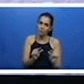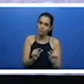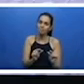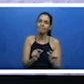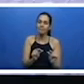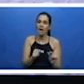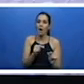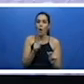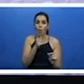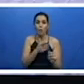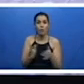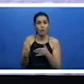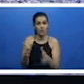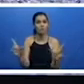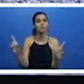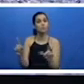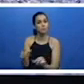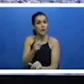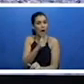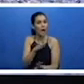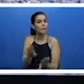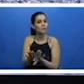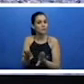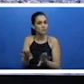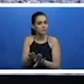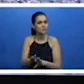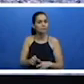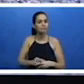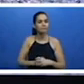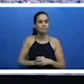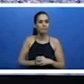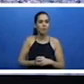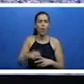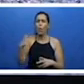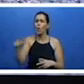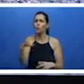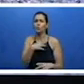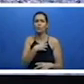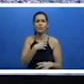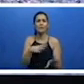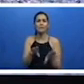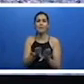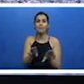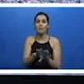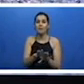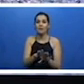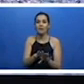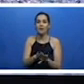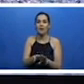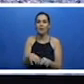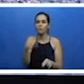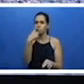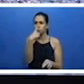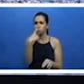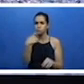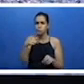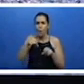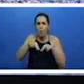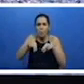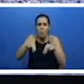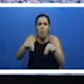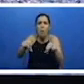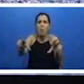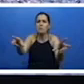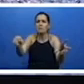sua vazão. Um segundo aspecto, poluição dos corpos d'água. Como eu citei anteriormente, a pele